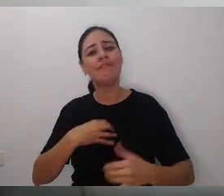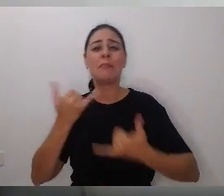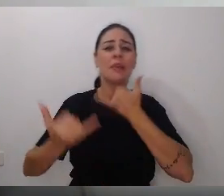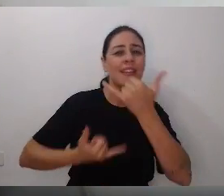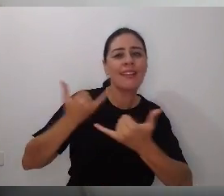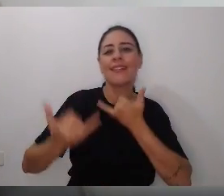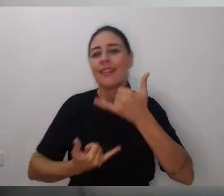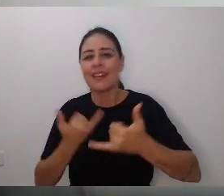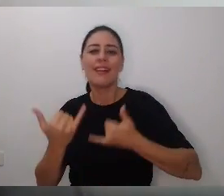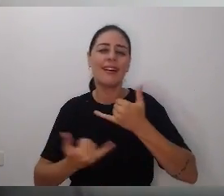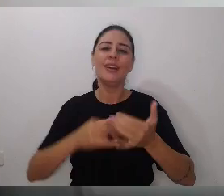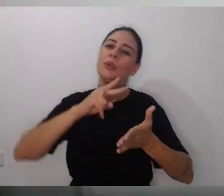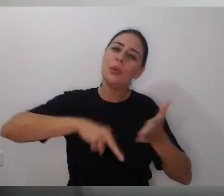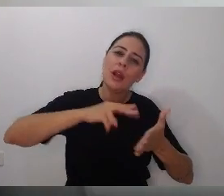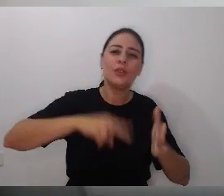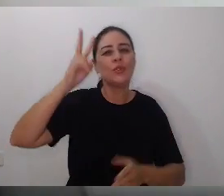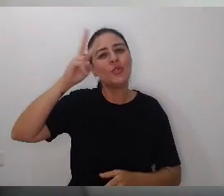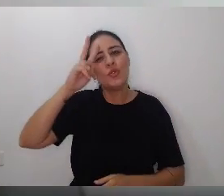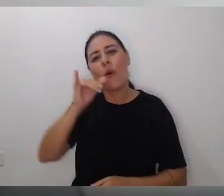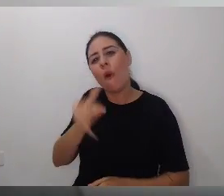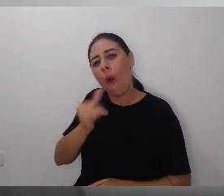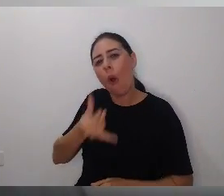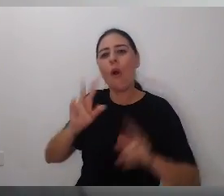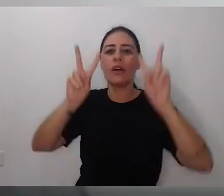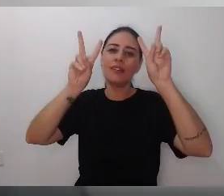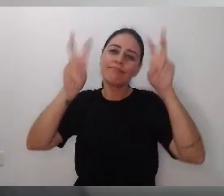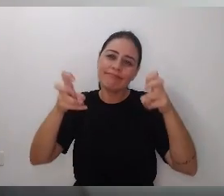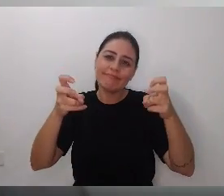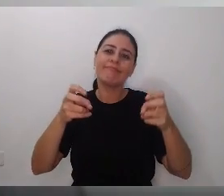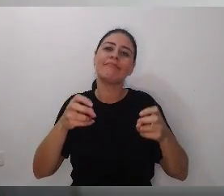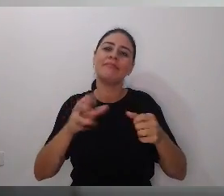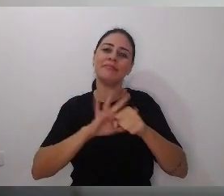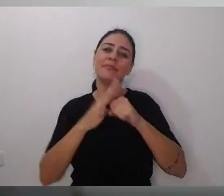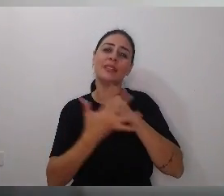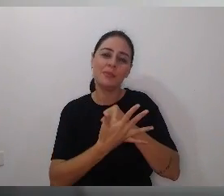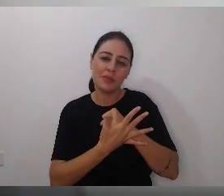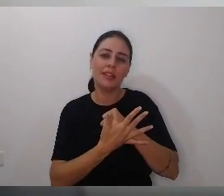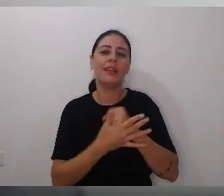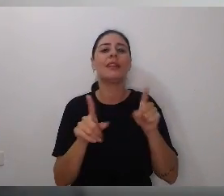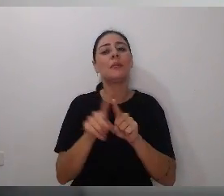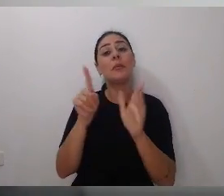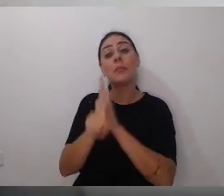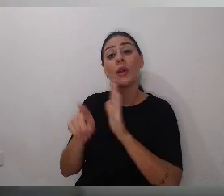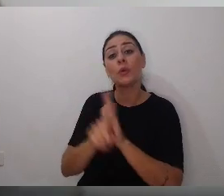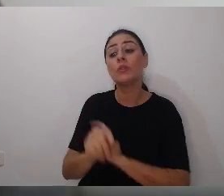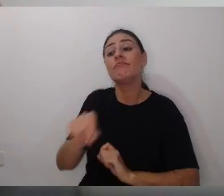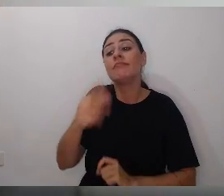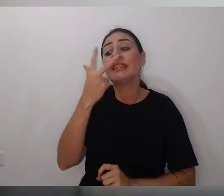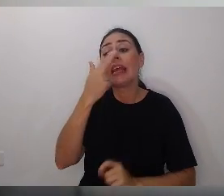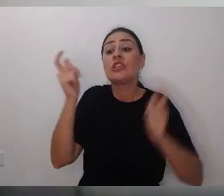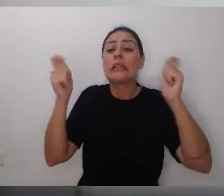já voltado para essa linguagem mais para o público infantil para trabalhar, e essa é a melhor forma, né? Através